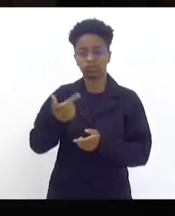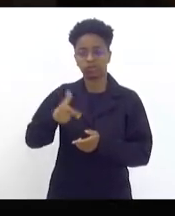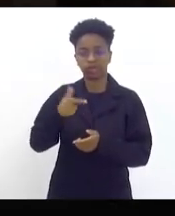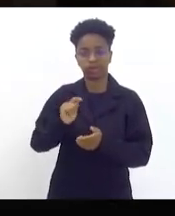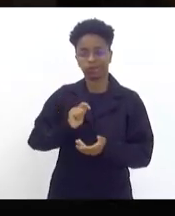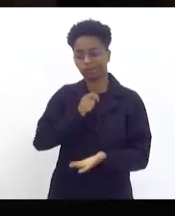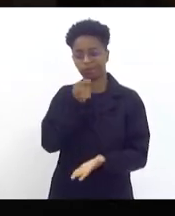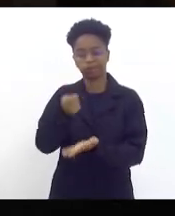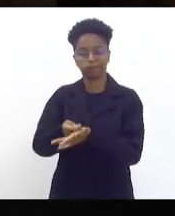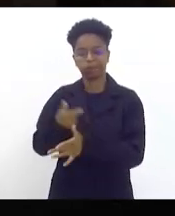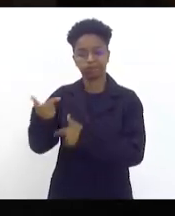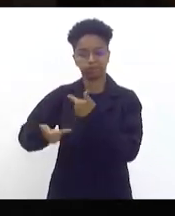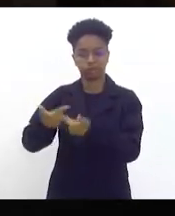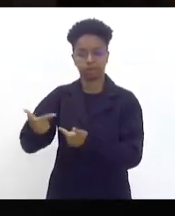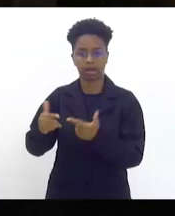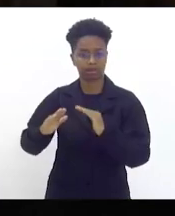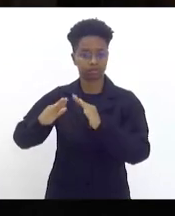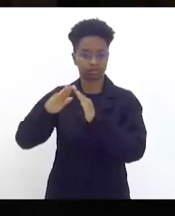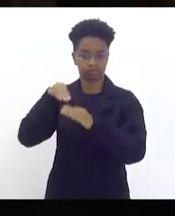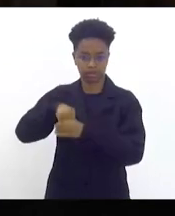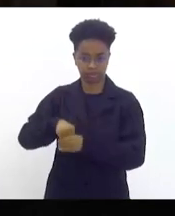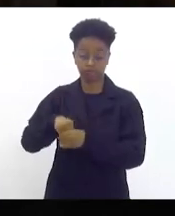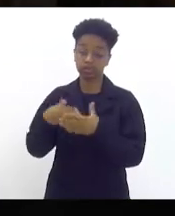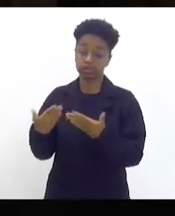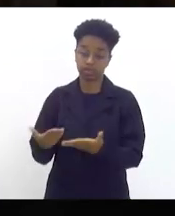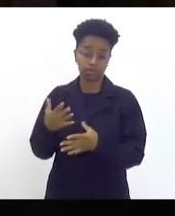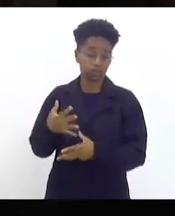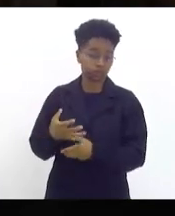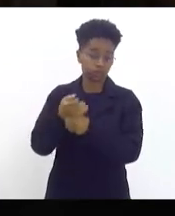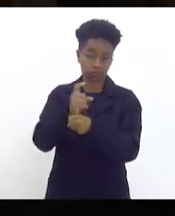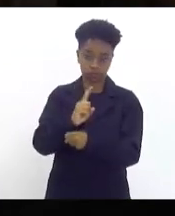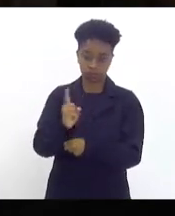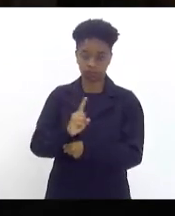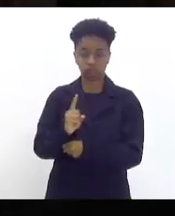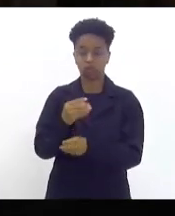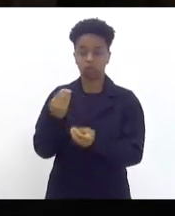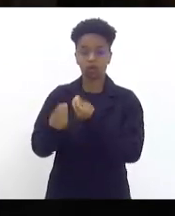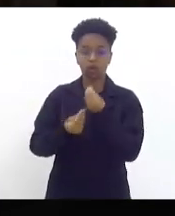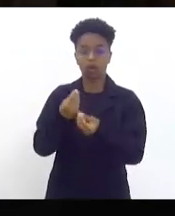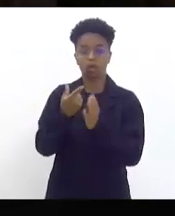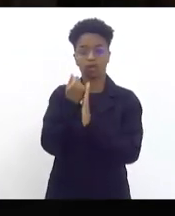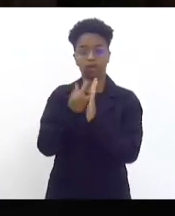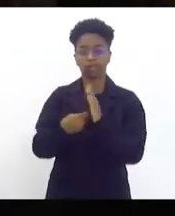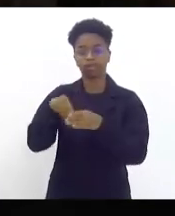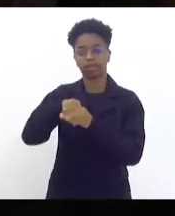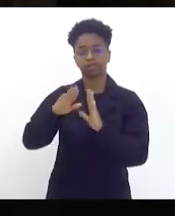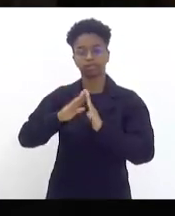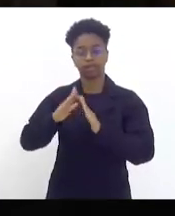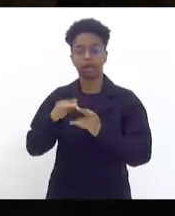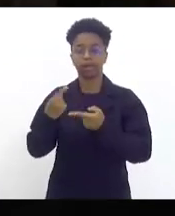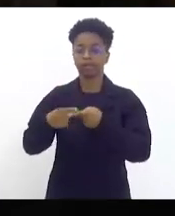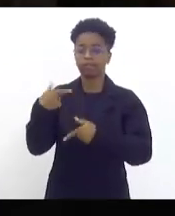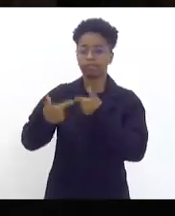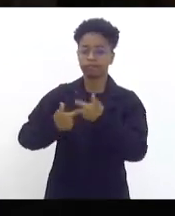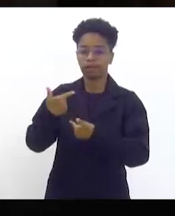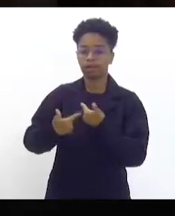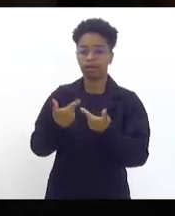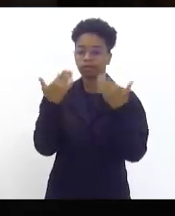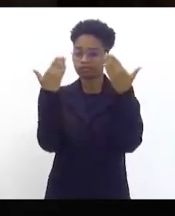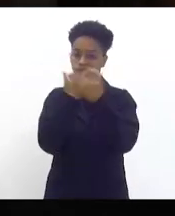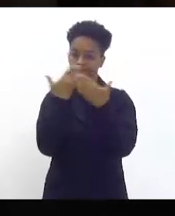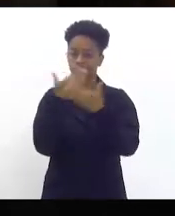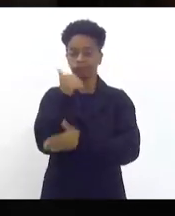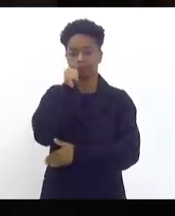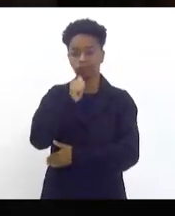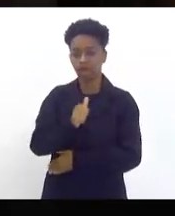ou seja não contando no computador engorda do orçamento doméstico o trabalho aprendizado das mulheres ele